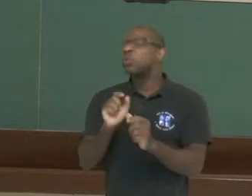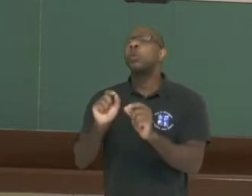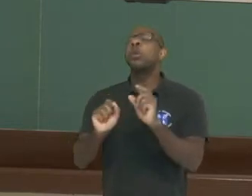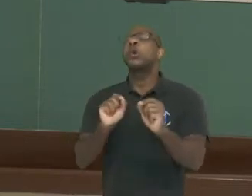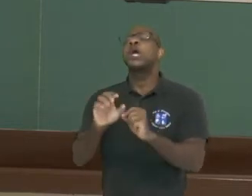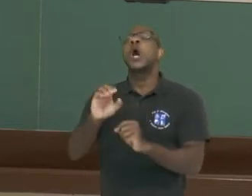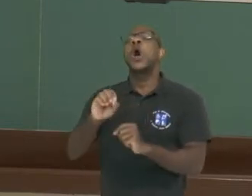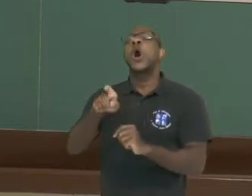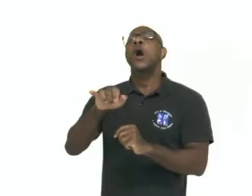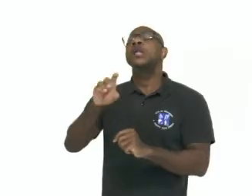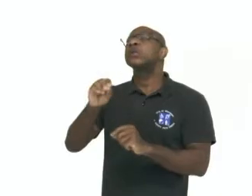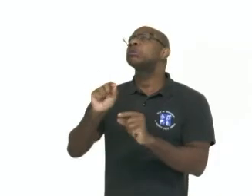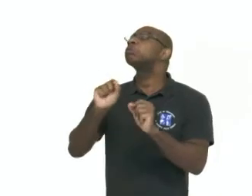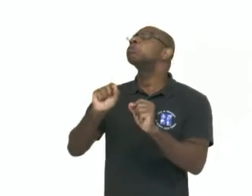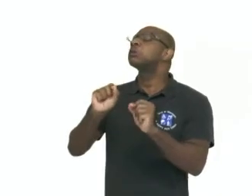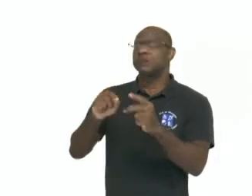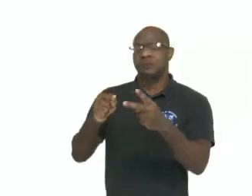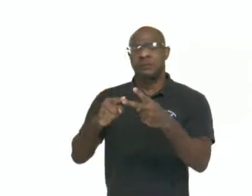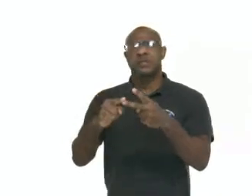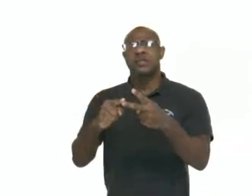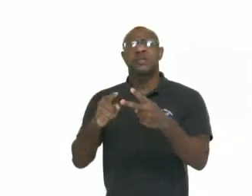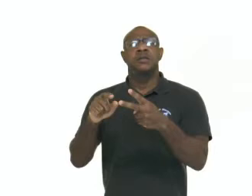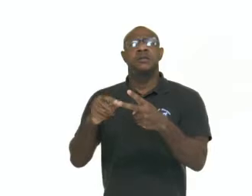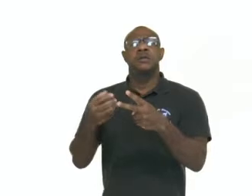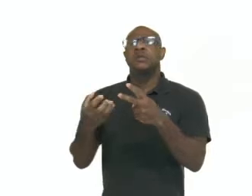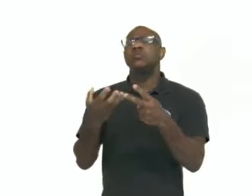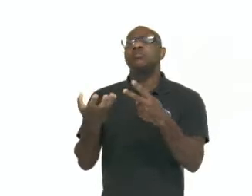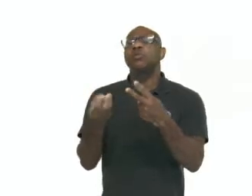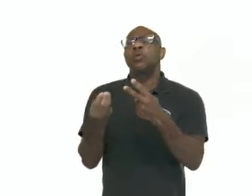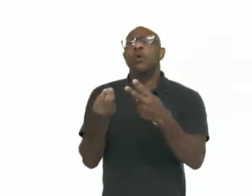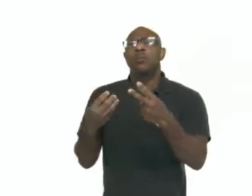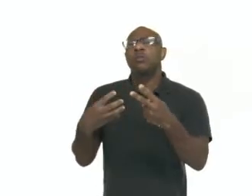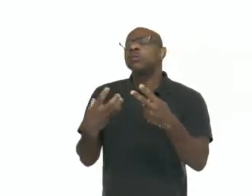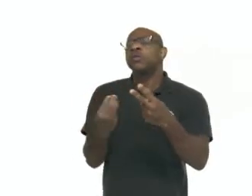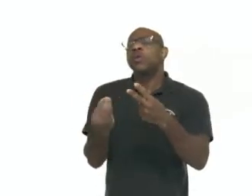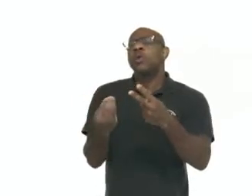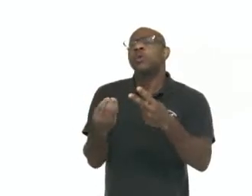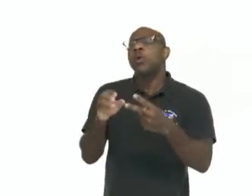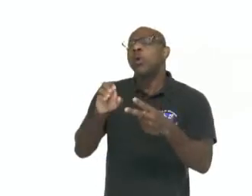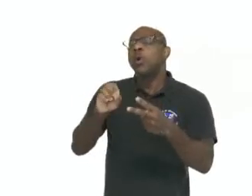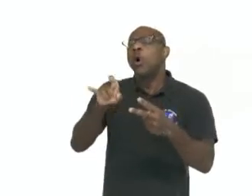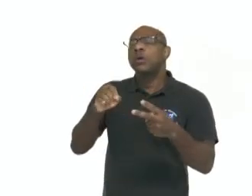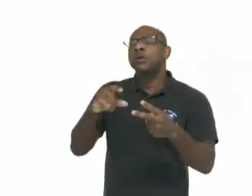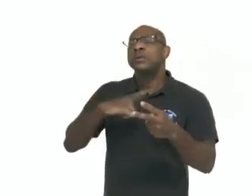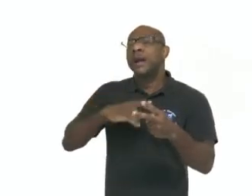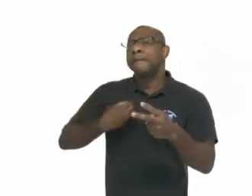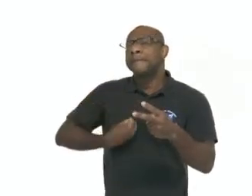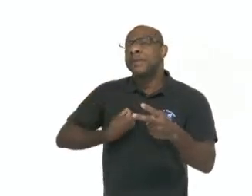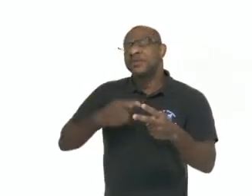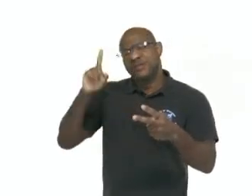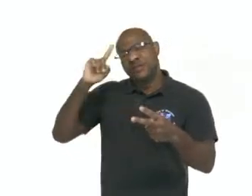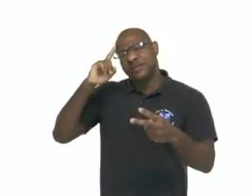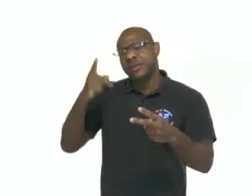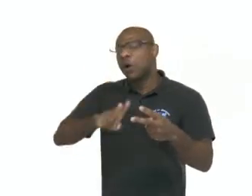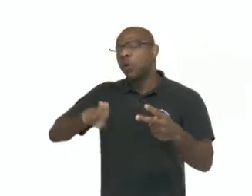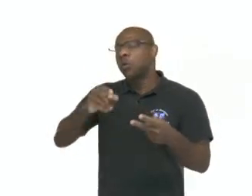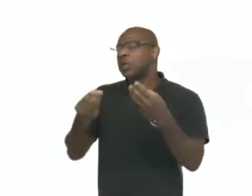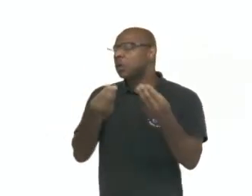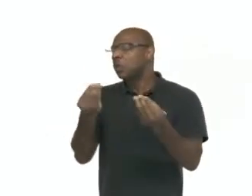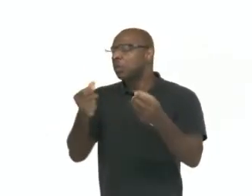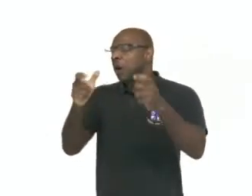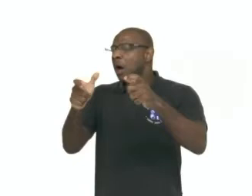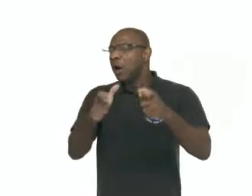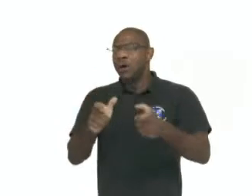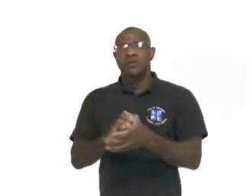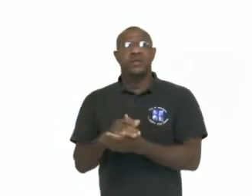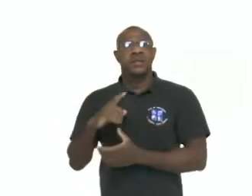são óxidos? De que maneira os óxidos estão presentes em nosso dia a dia? E aqui temos uma imagem da formação de